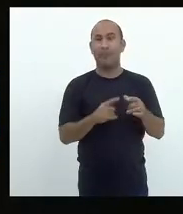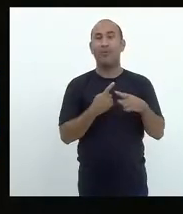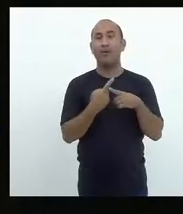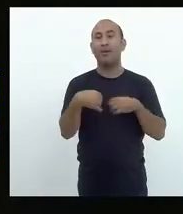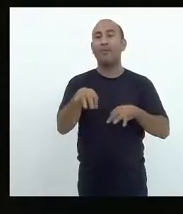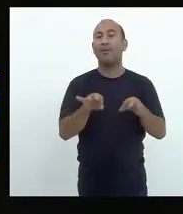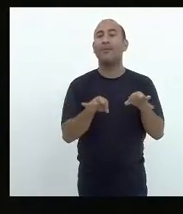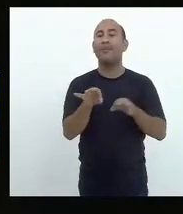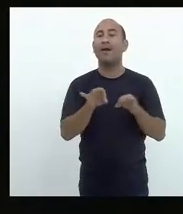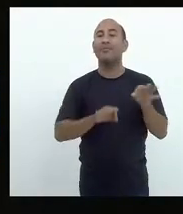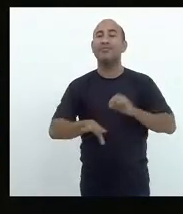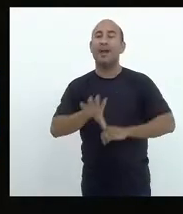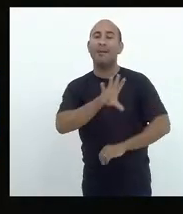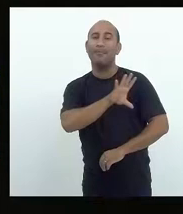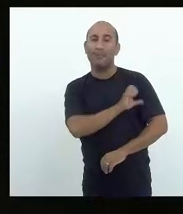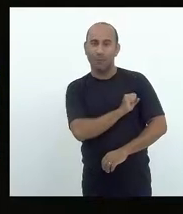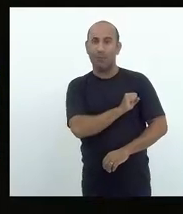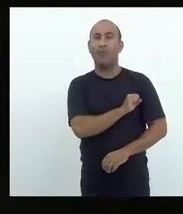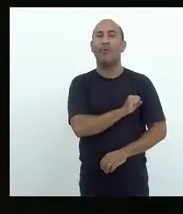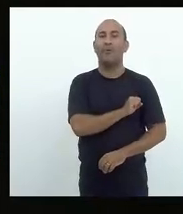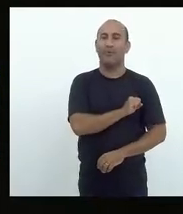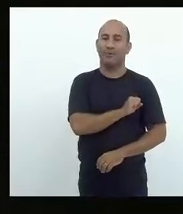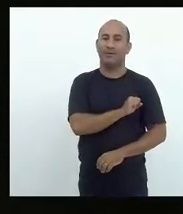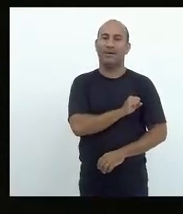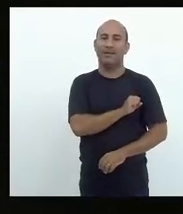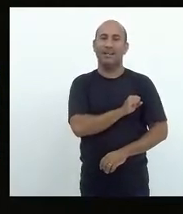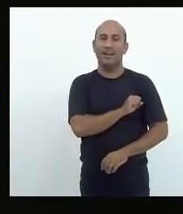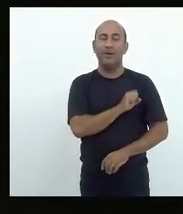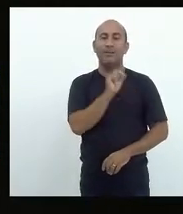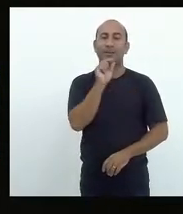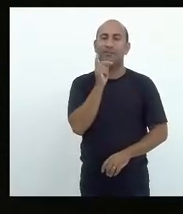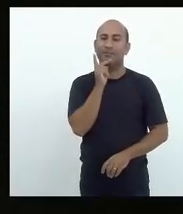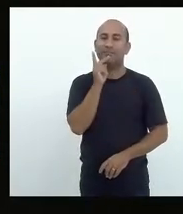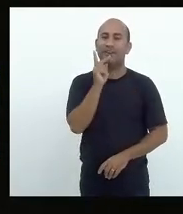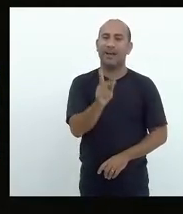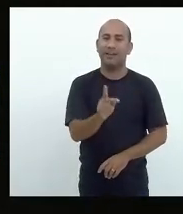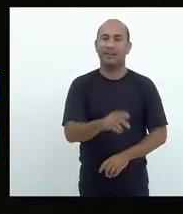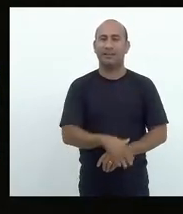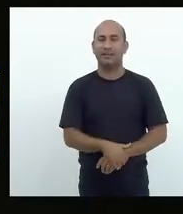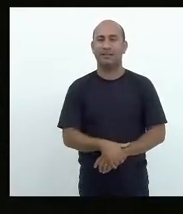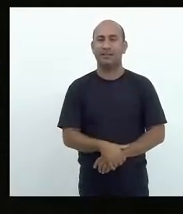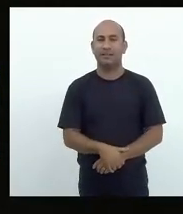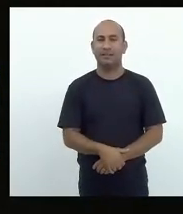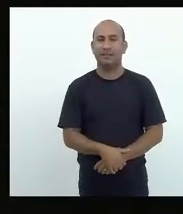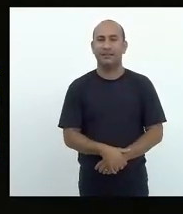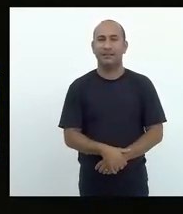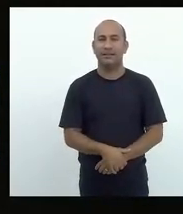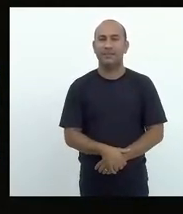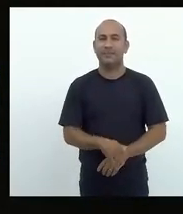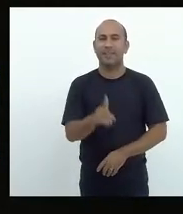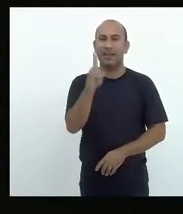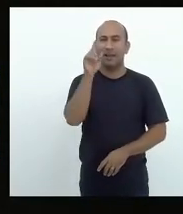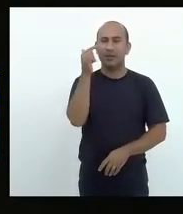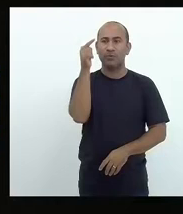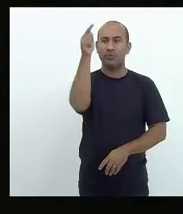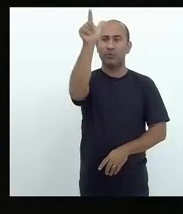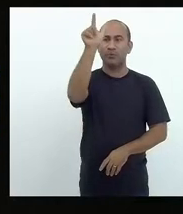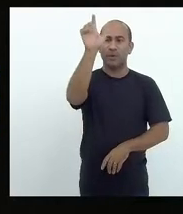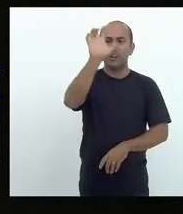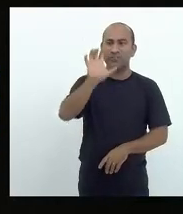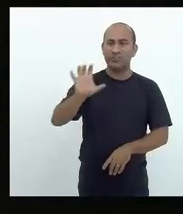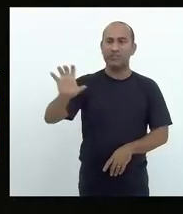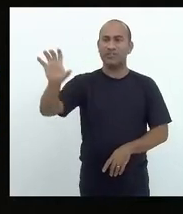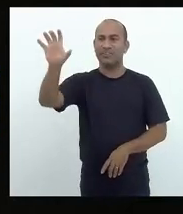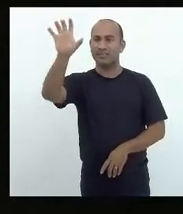projeto de amor. Foi instituído, deputada Tia Ju, lá no Ceará. Foi